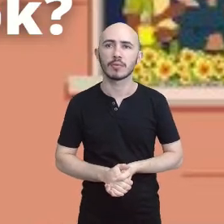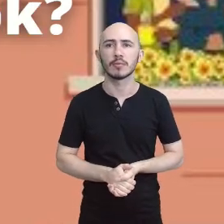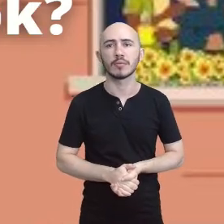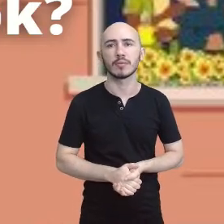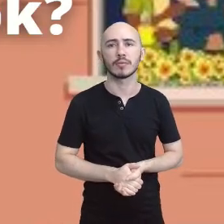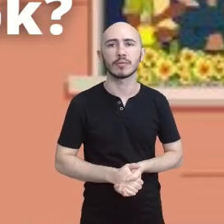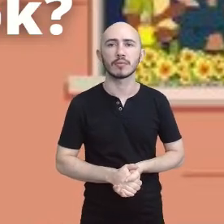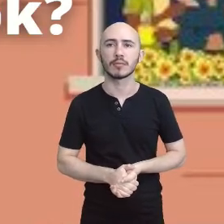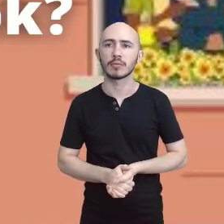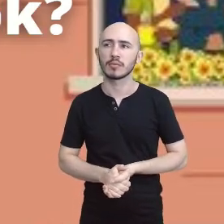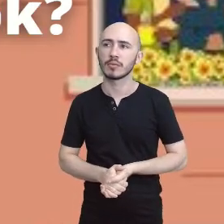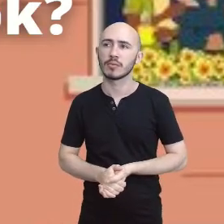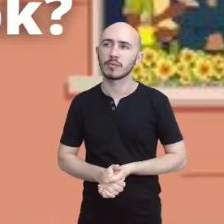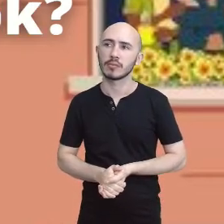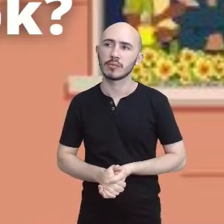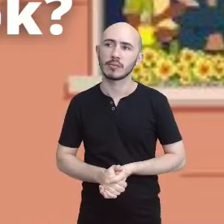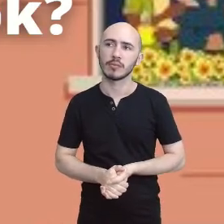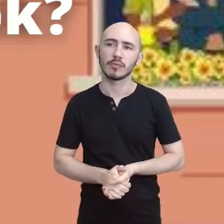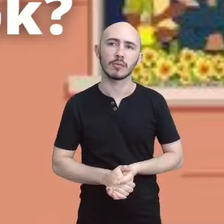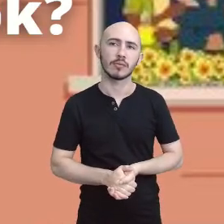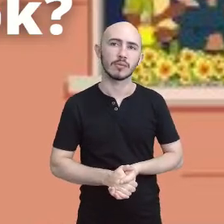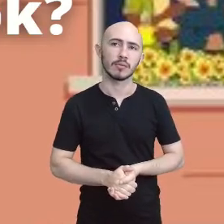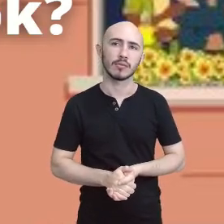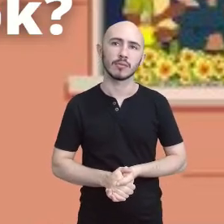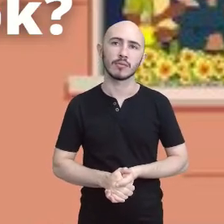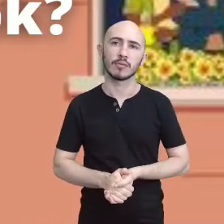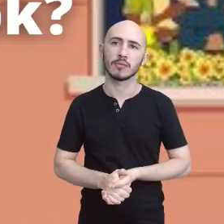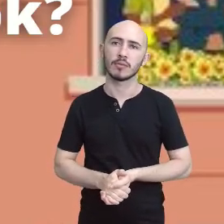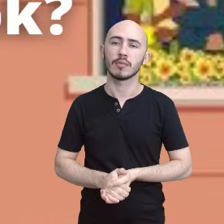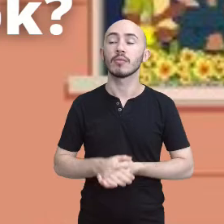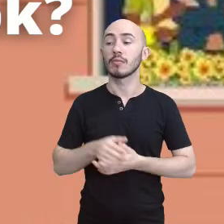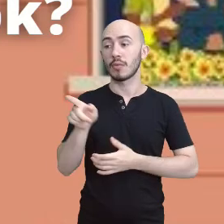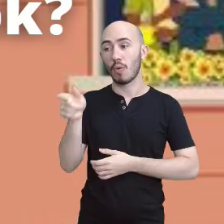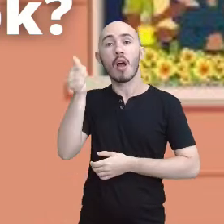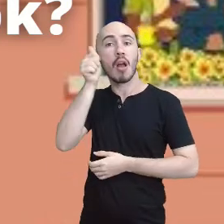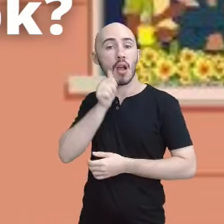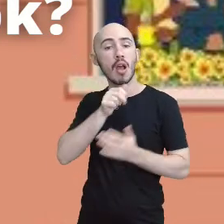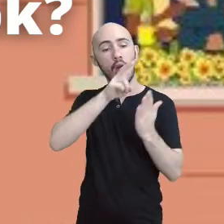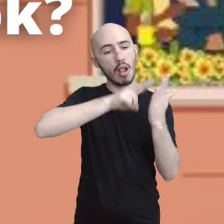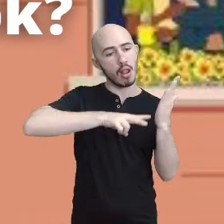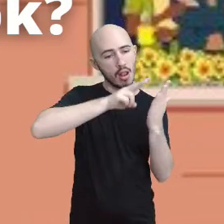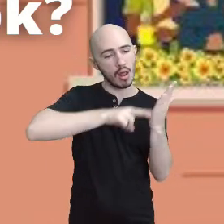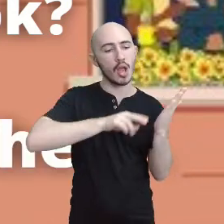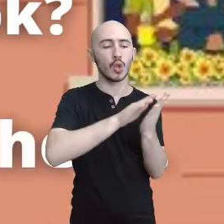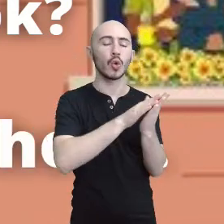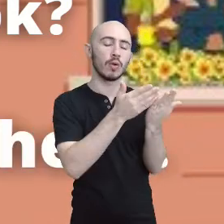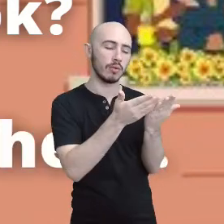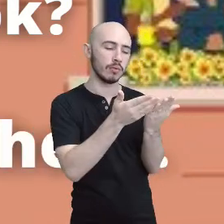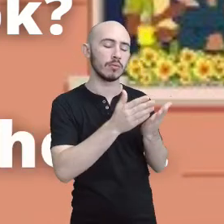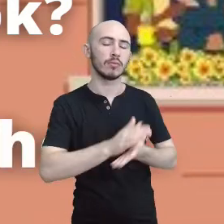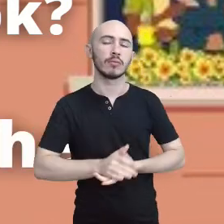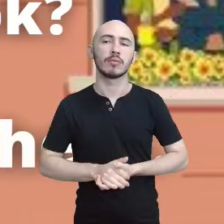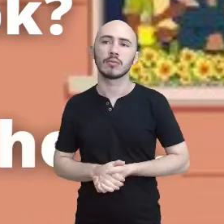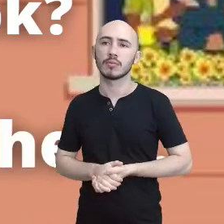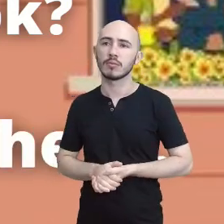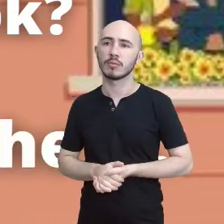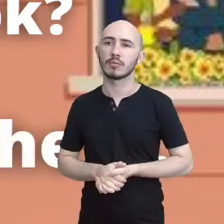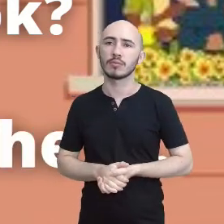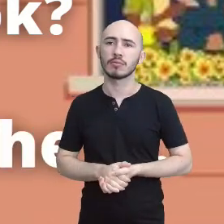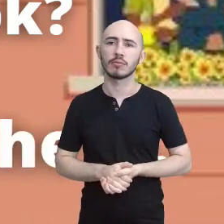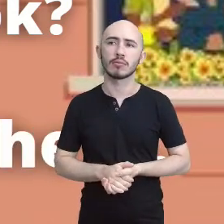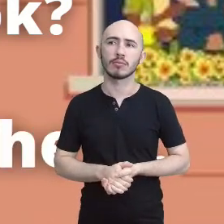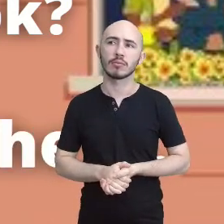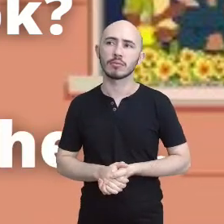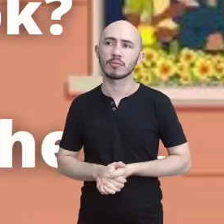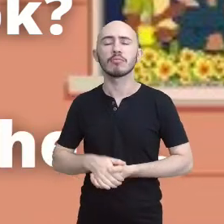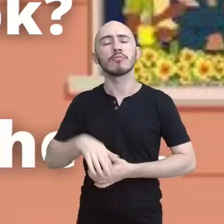reading a book. Ela está lendo um livro. Is she reading a book? Yes, she